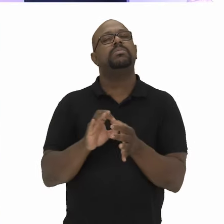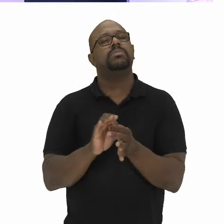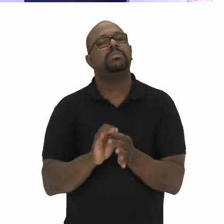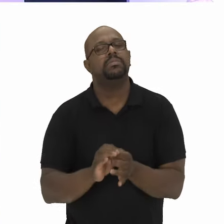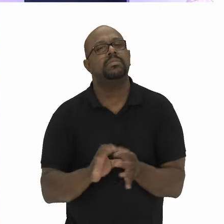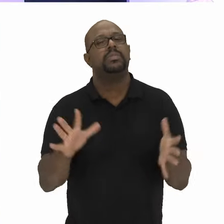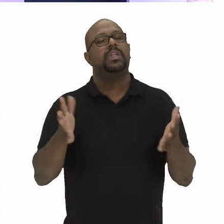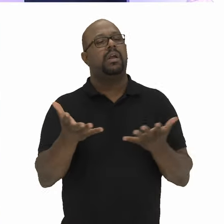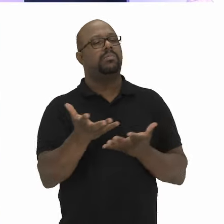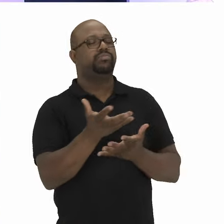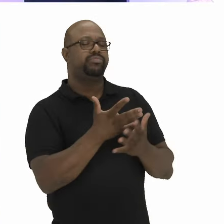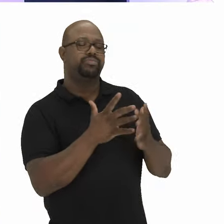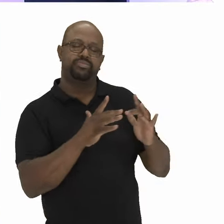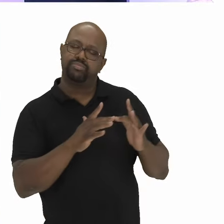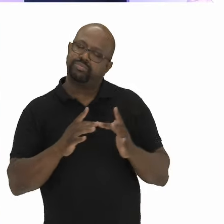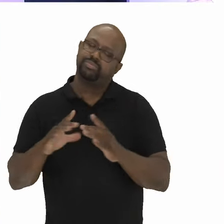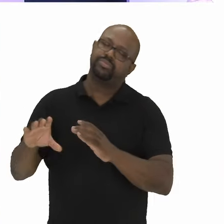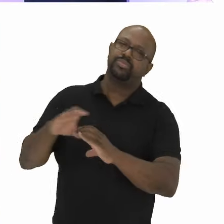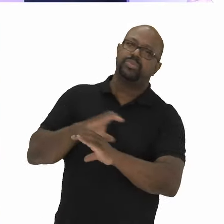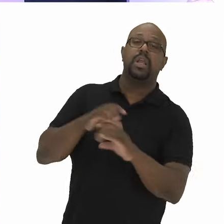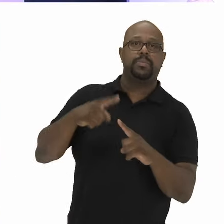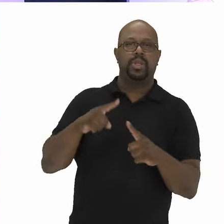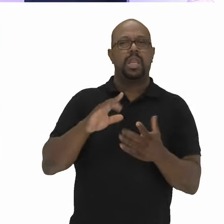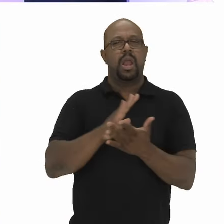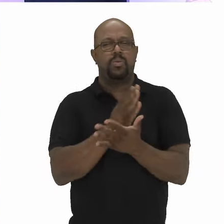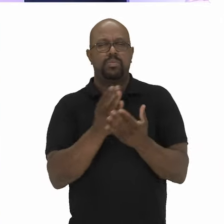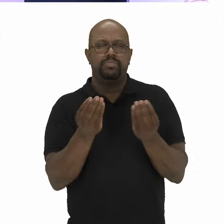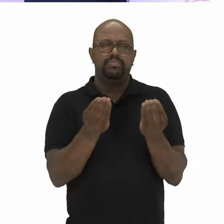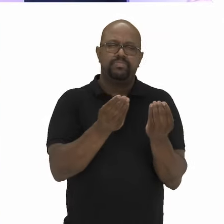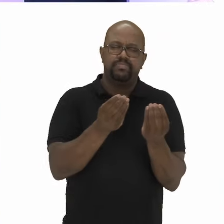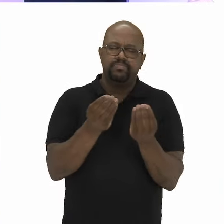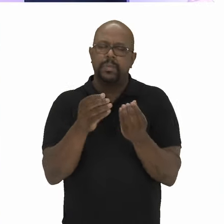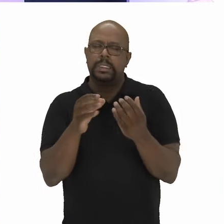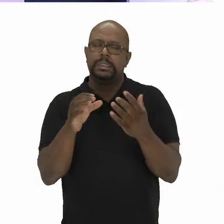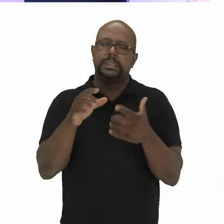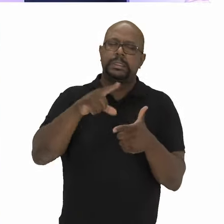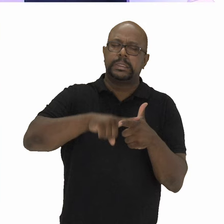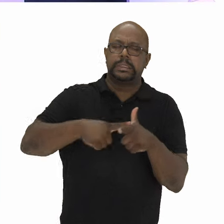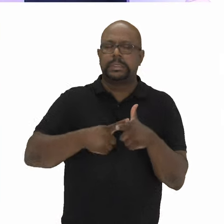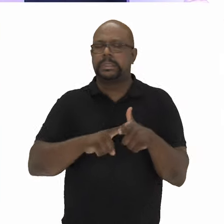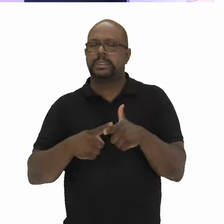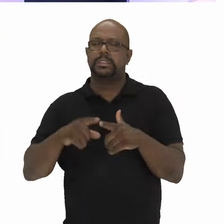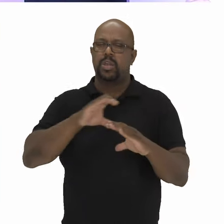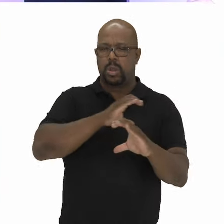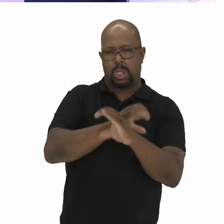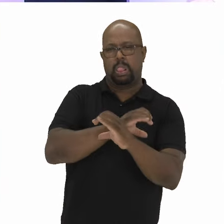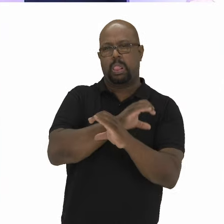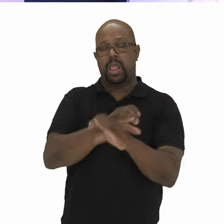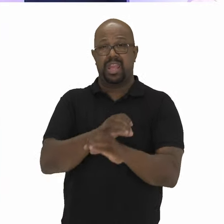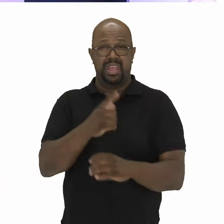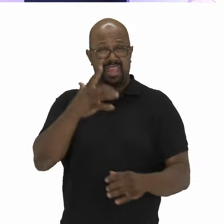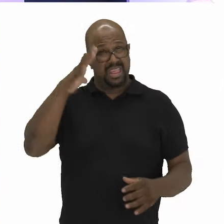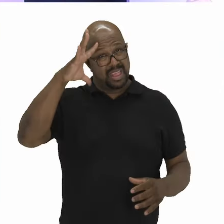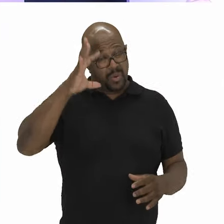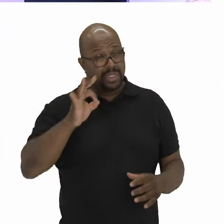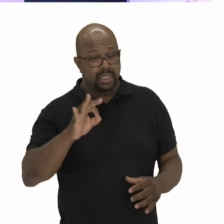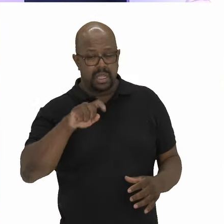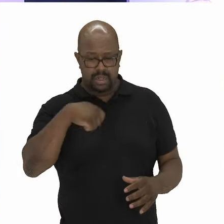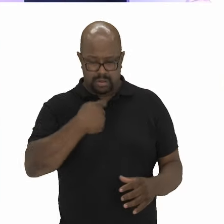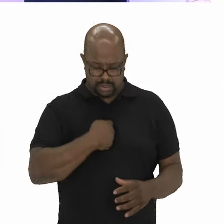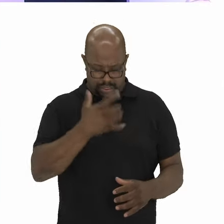chance do fluxo se recompor todinho sim porque algum ruído algum ru sen não e não